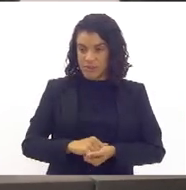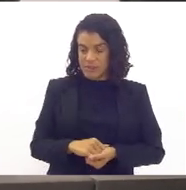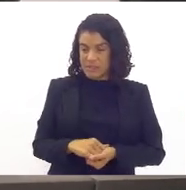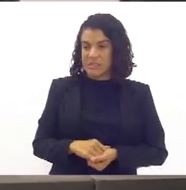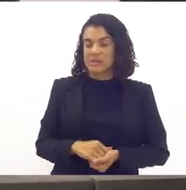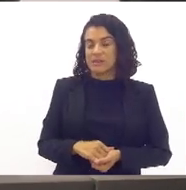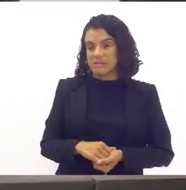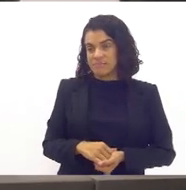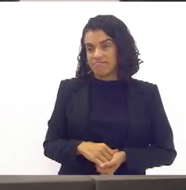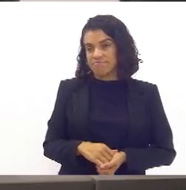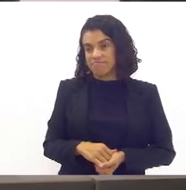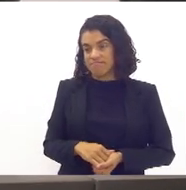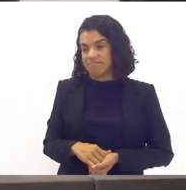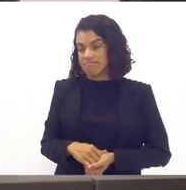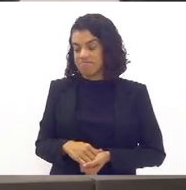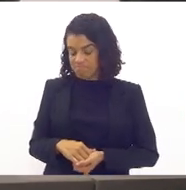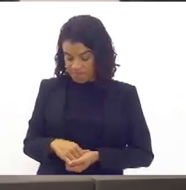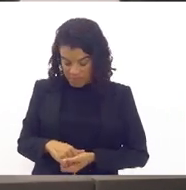Tá? Tá.